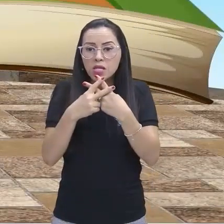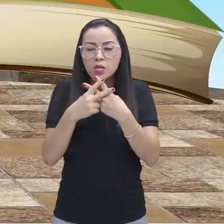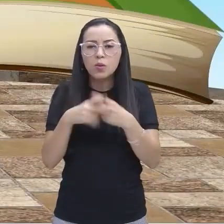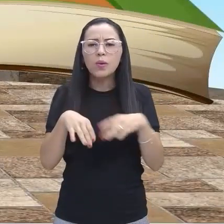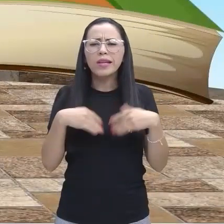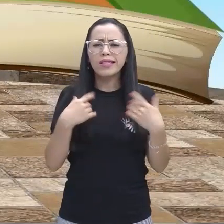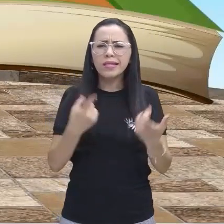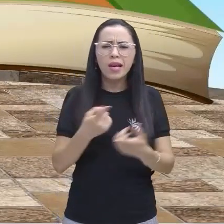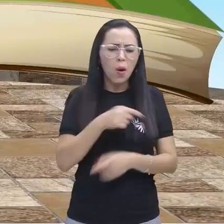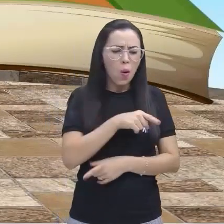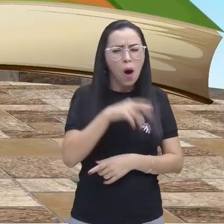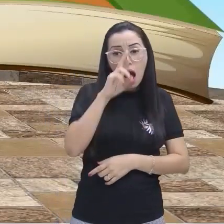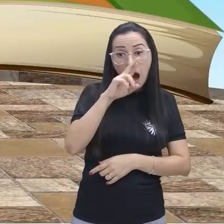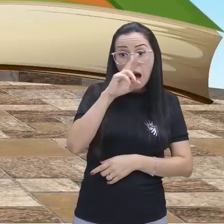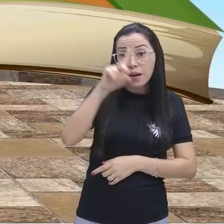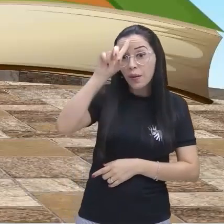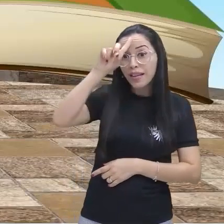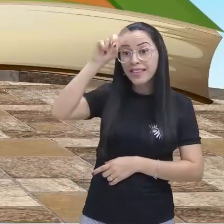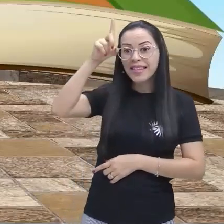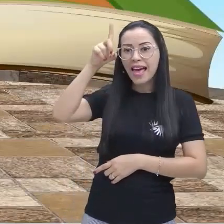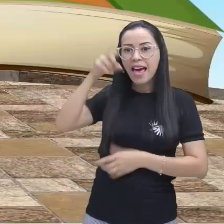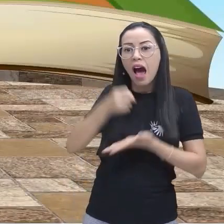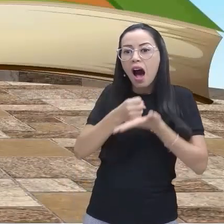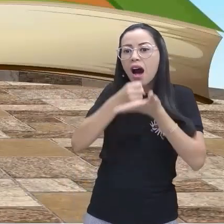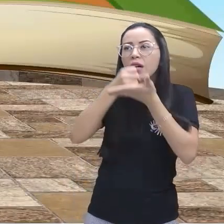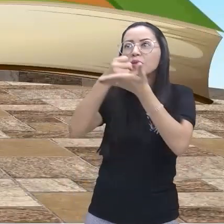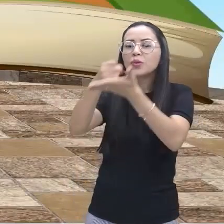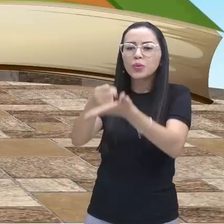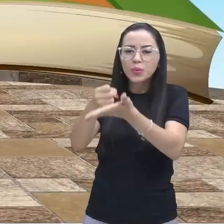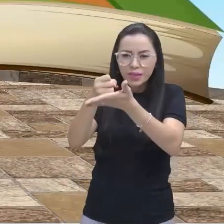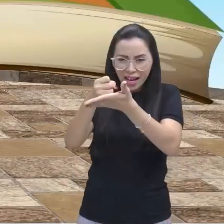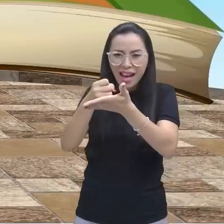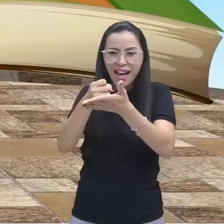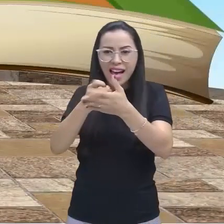as cordas que o prendiam.